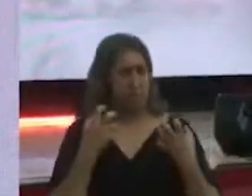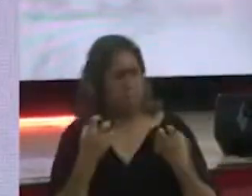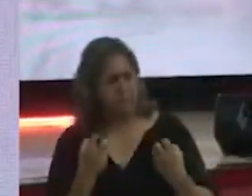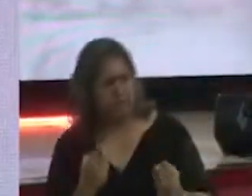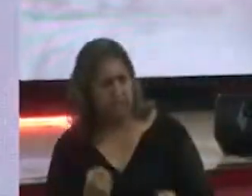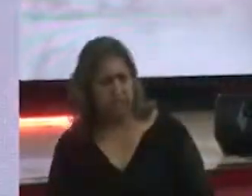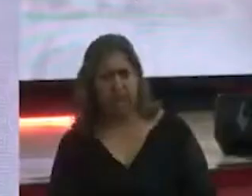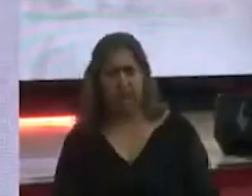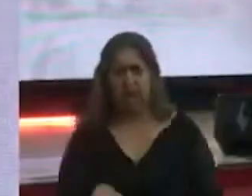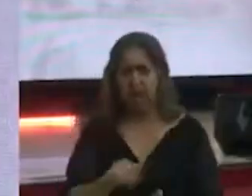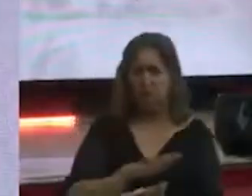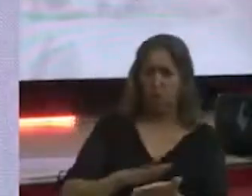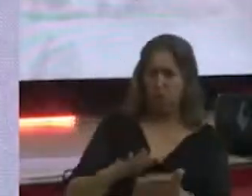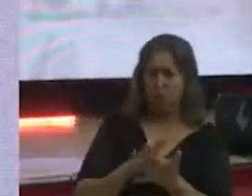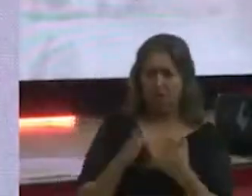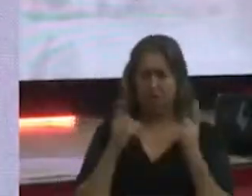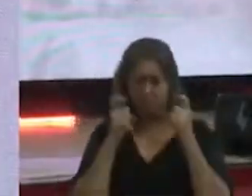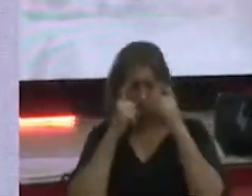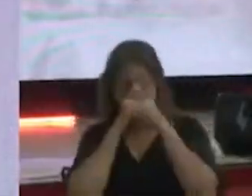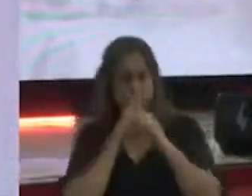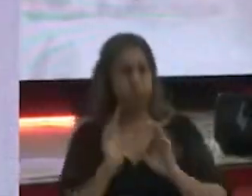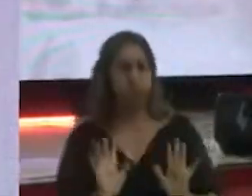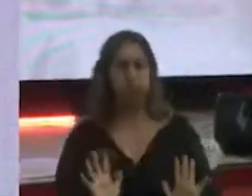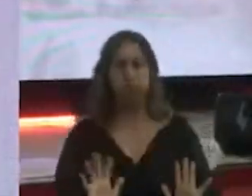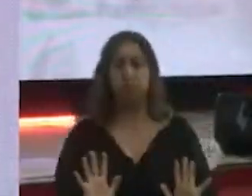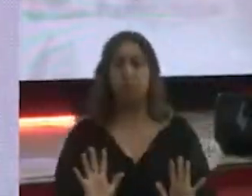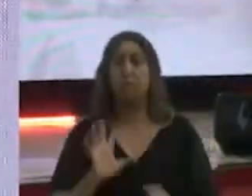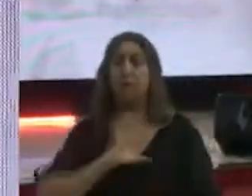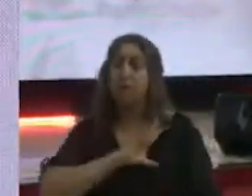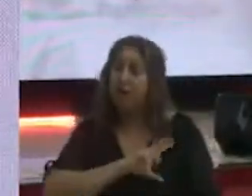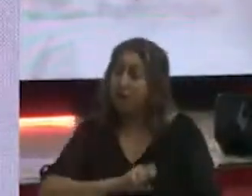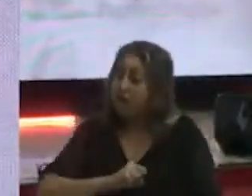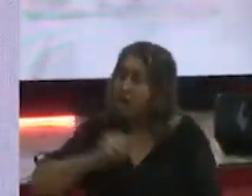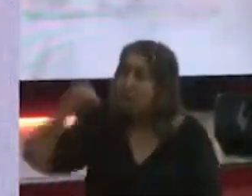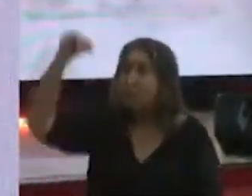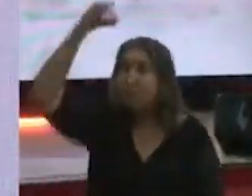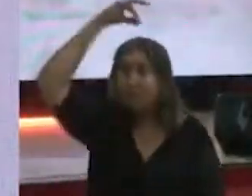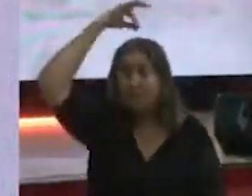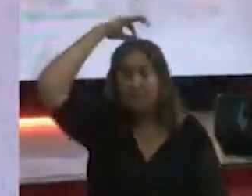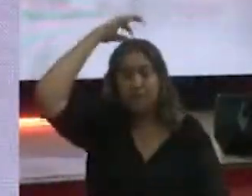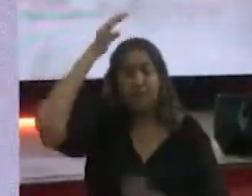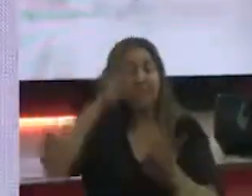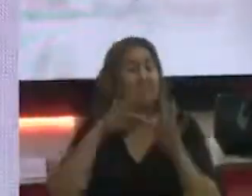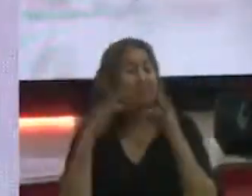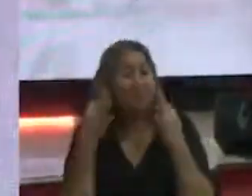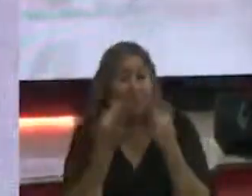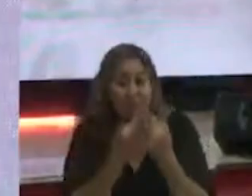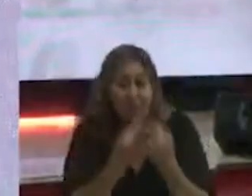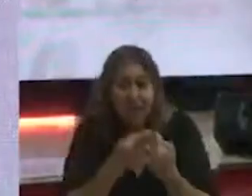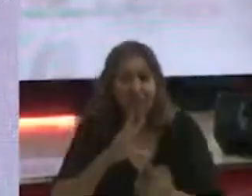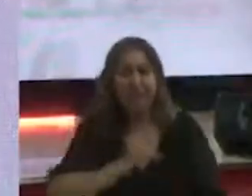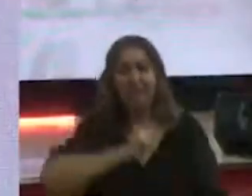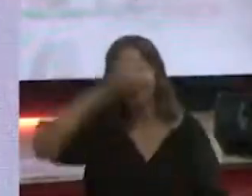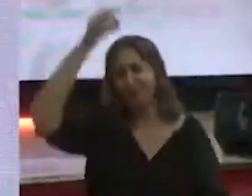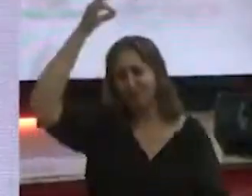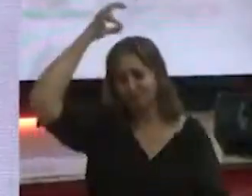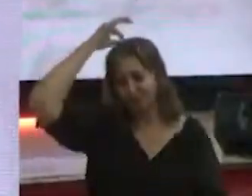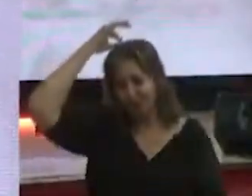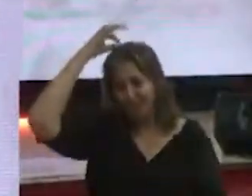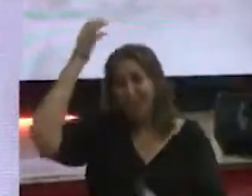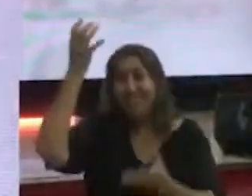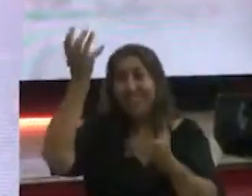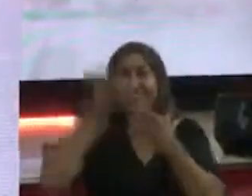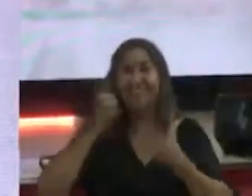com uma atmosfera pesada mas quem ama o Espírito Santo a família que ama o Espírito Santo e que cultiva